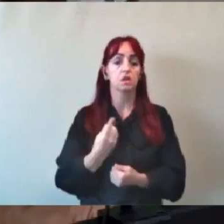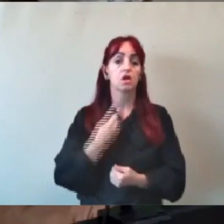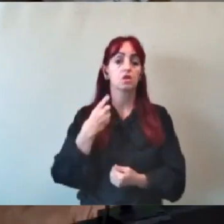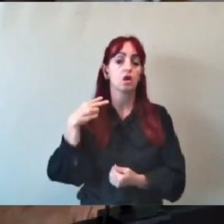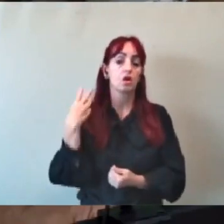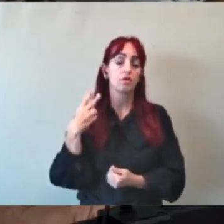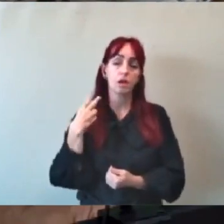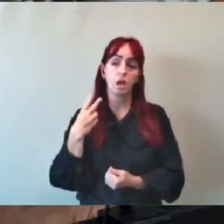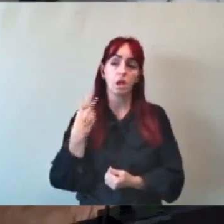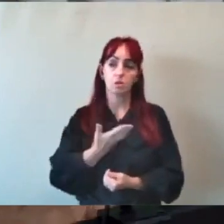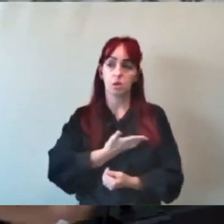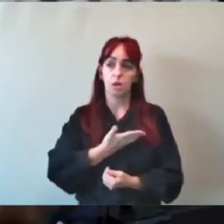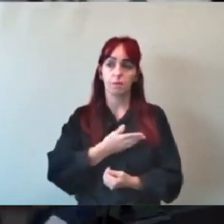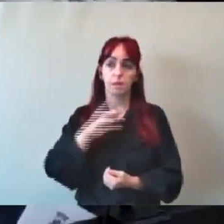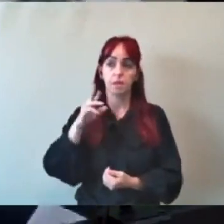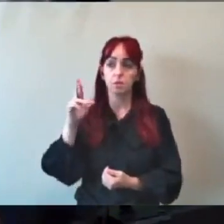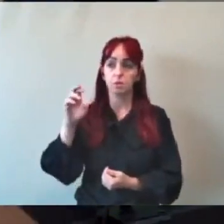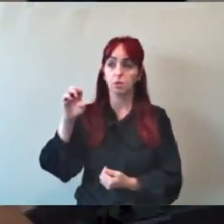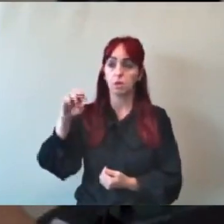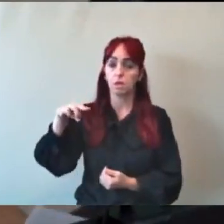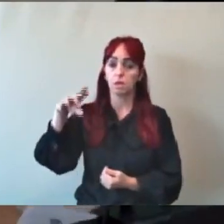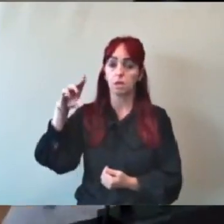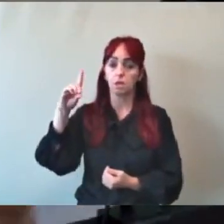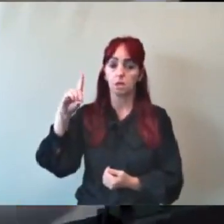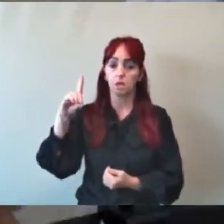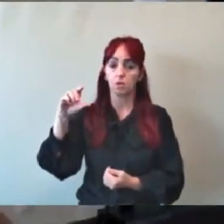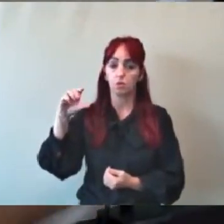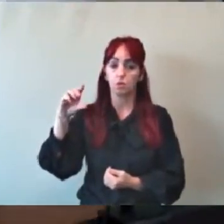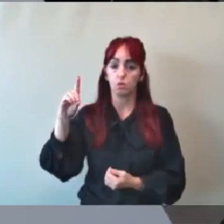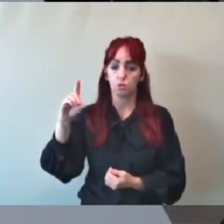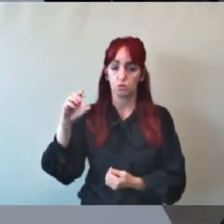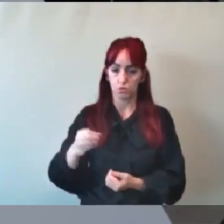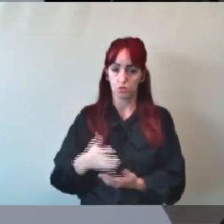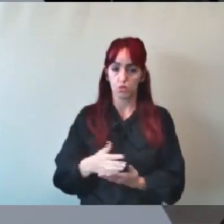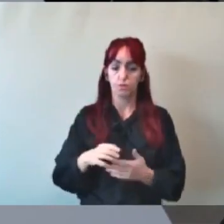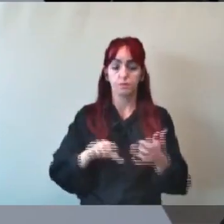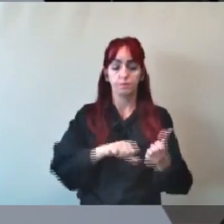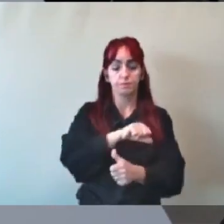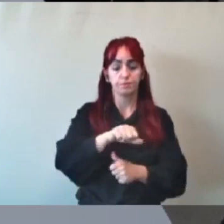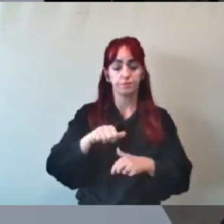Reinaldo Gomes e que, nesse momento, eu passo para ele aqui a condução dos trabalhos.